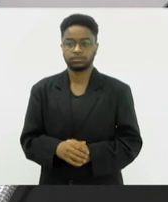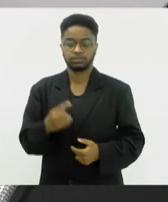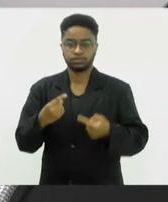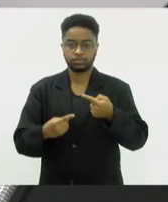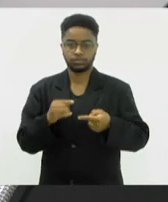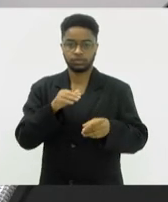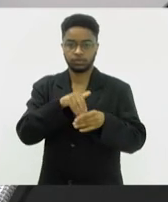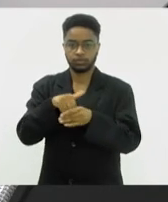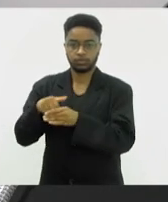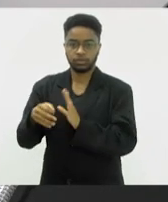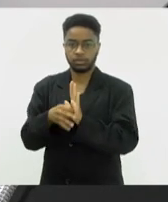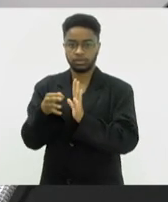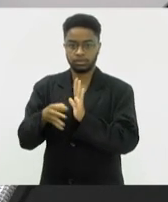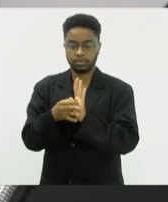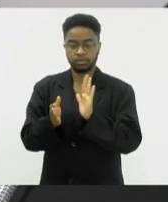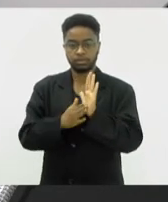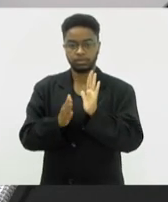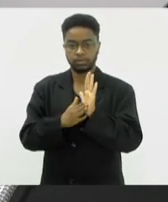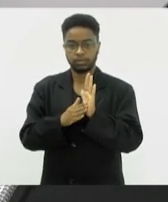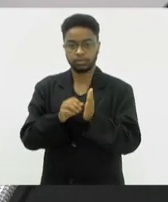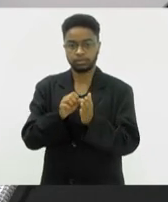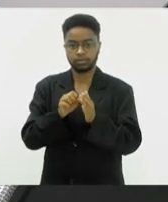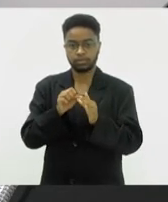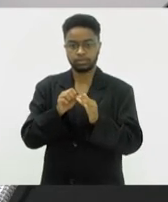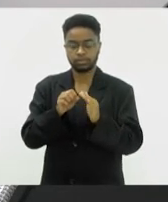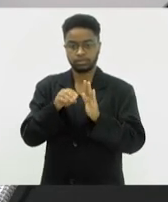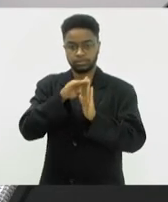votação dos pareceres a proposições abaixo.